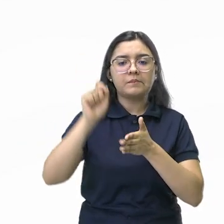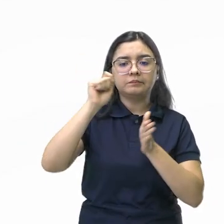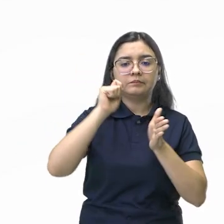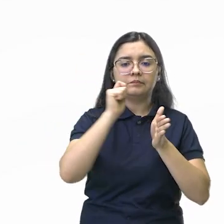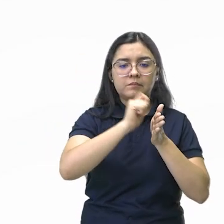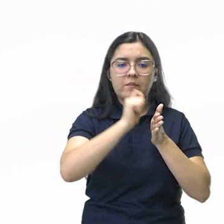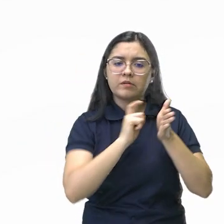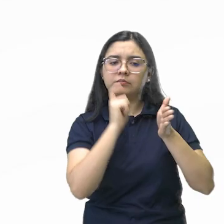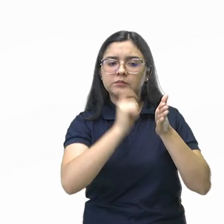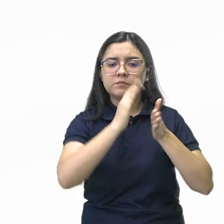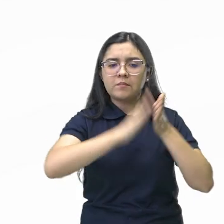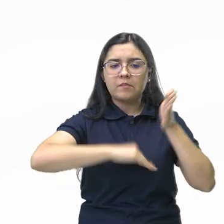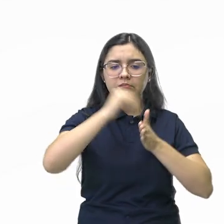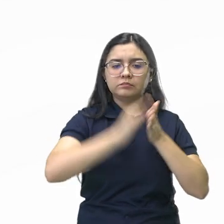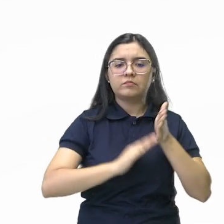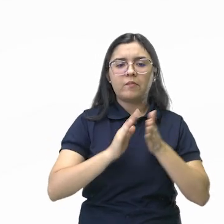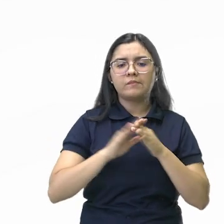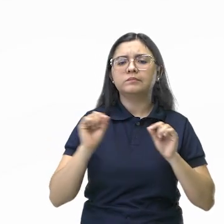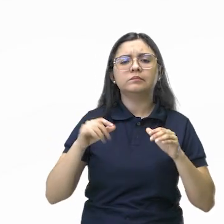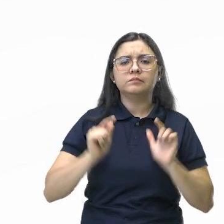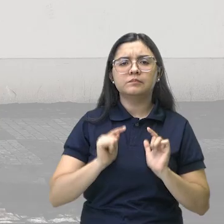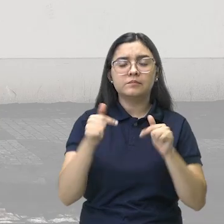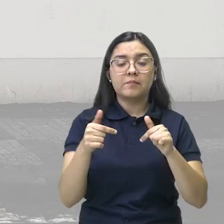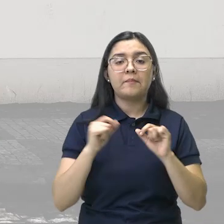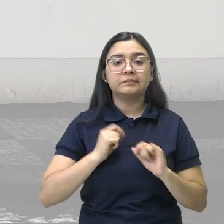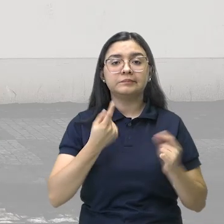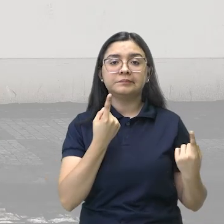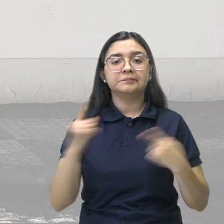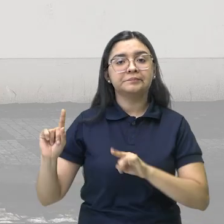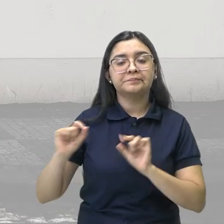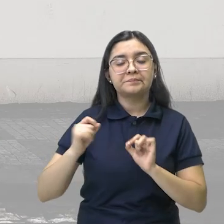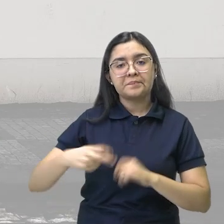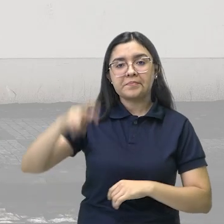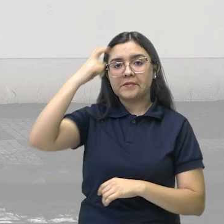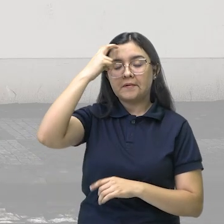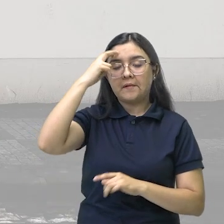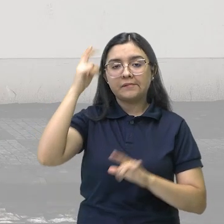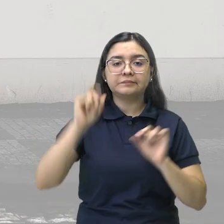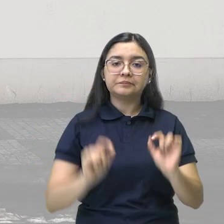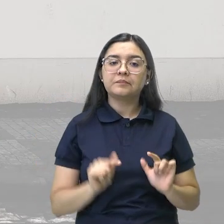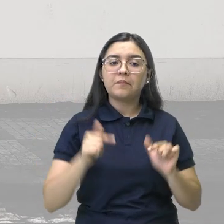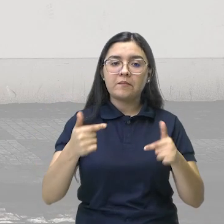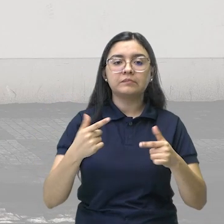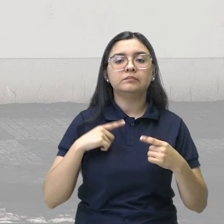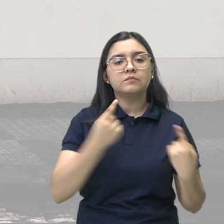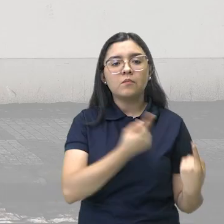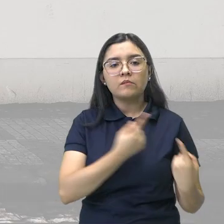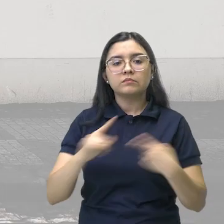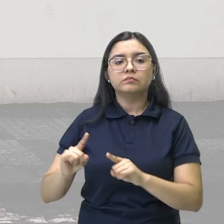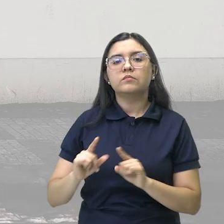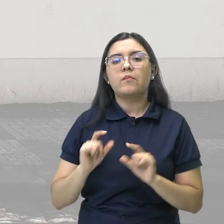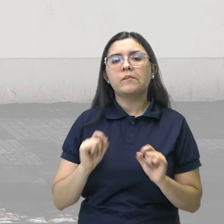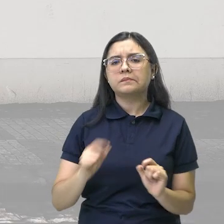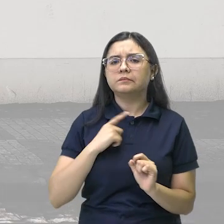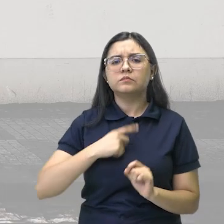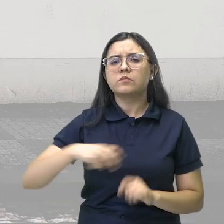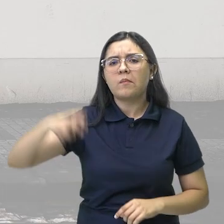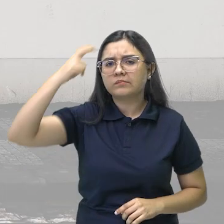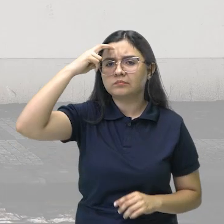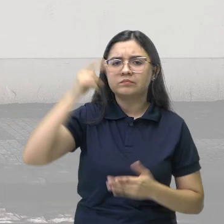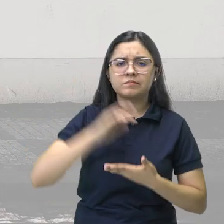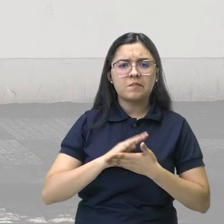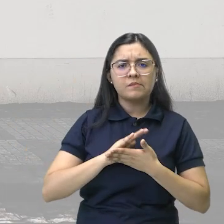O que é esse movimento contracultural? Então, era um movimento contra a